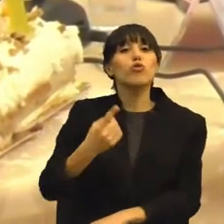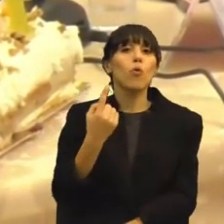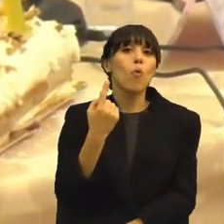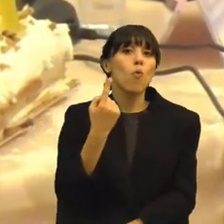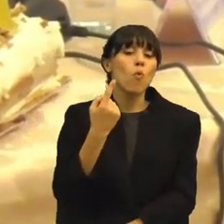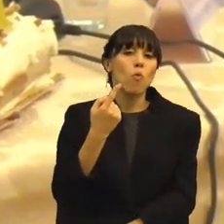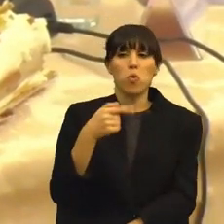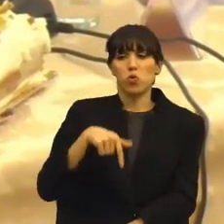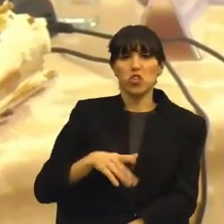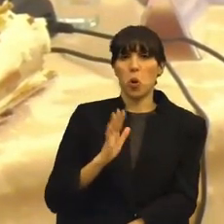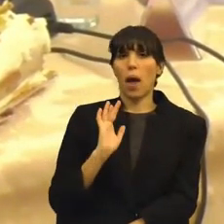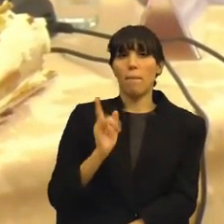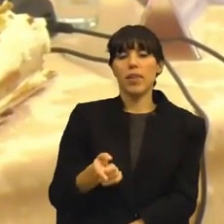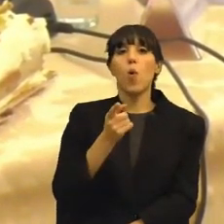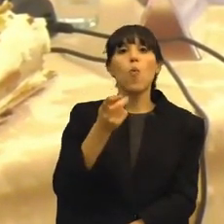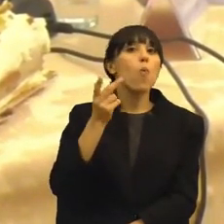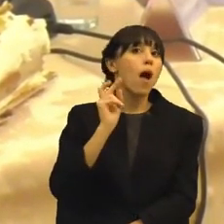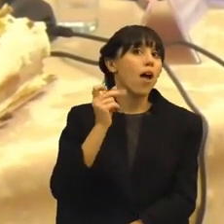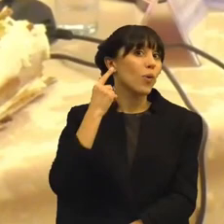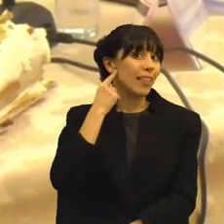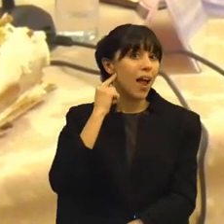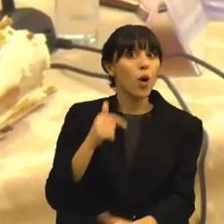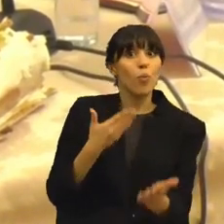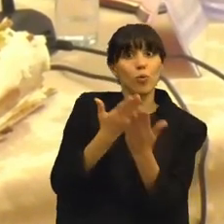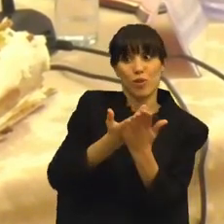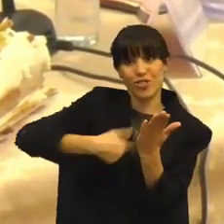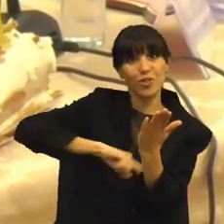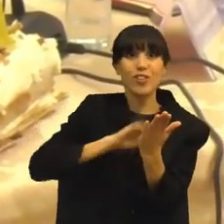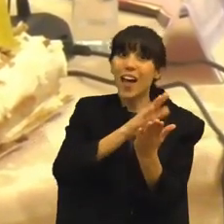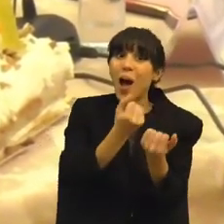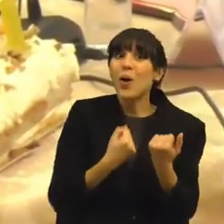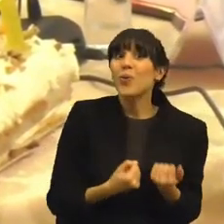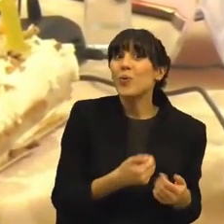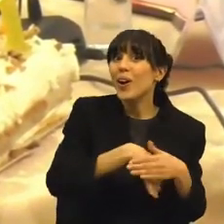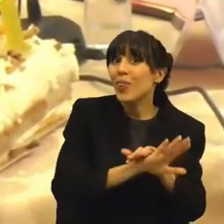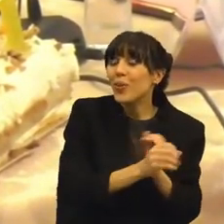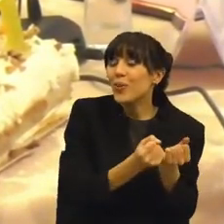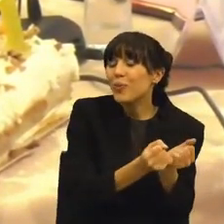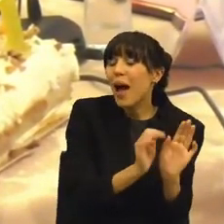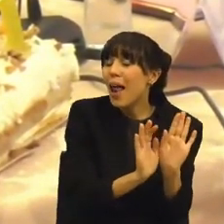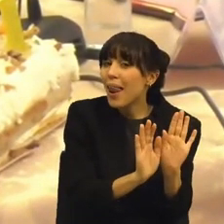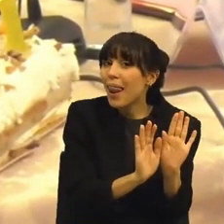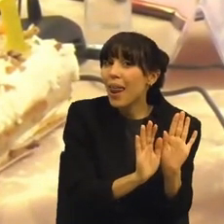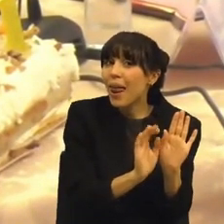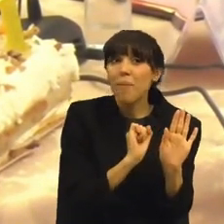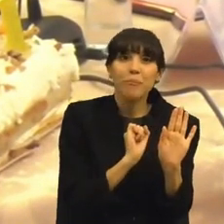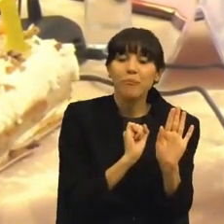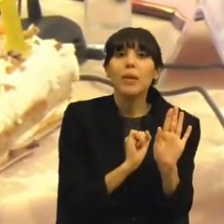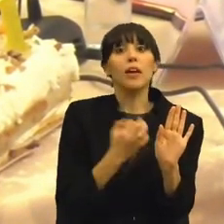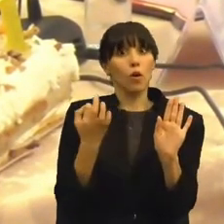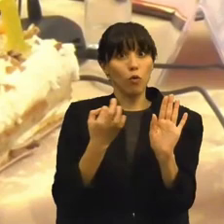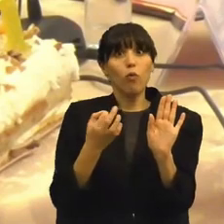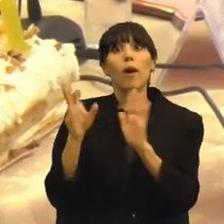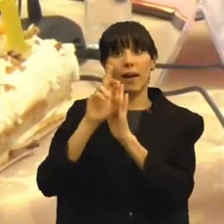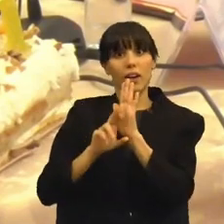na verdade faz amanhã, um ano, que tem uma proposta nossa na sua gaveta. Está lá. E, de acordo com